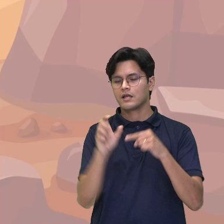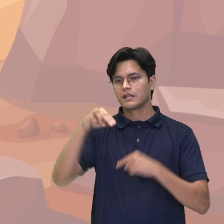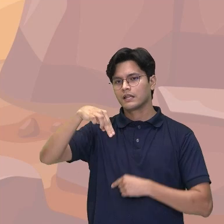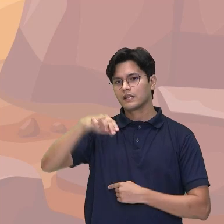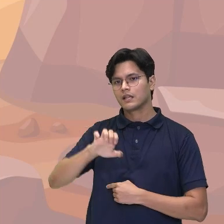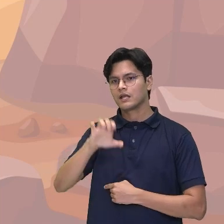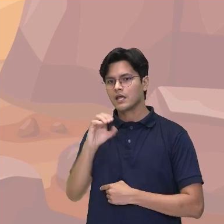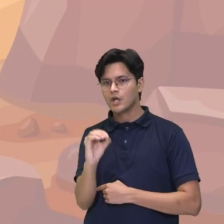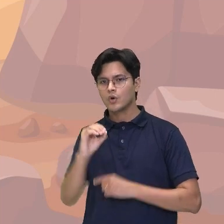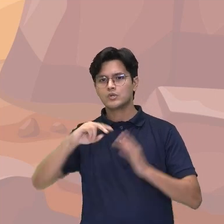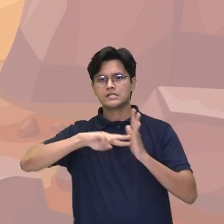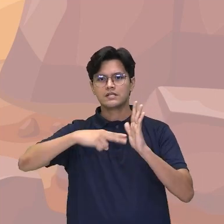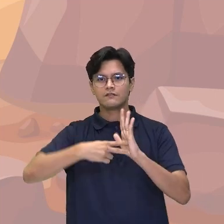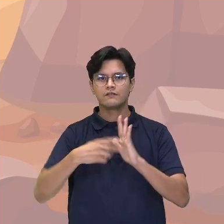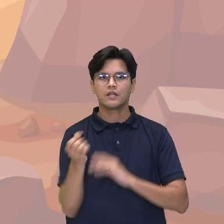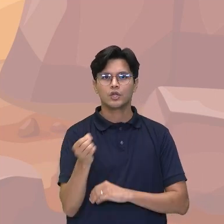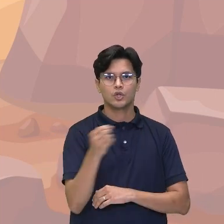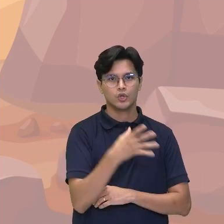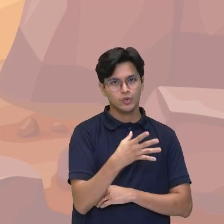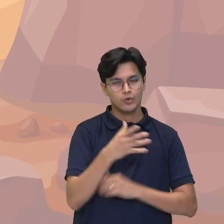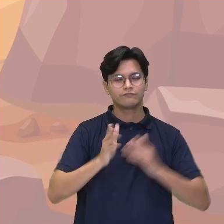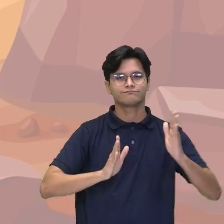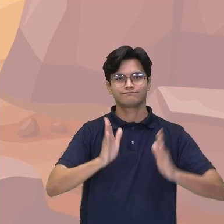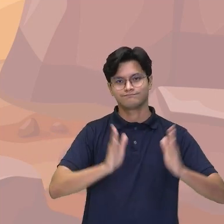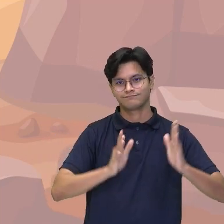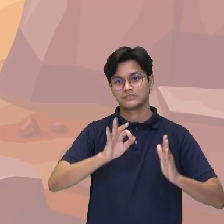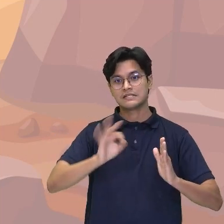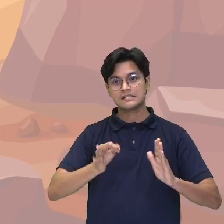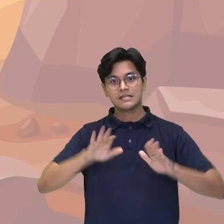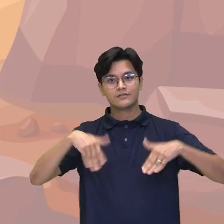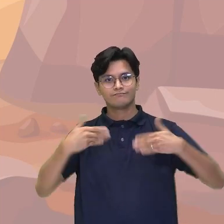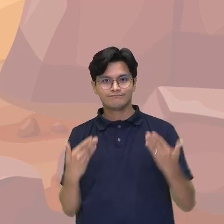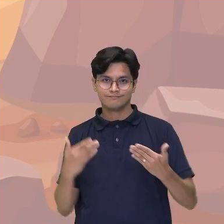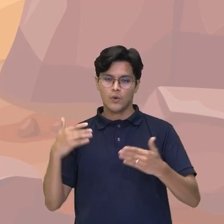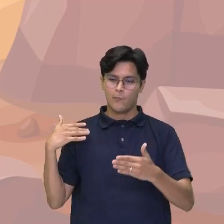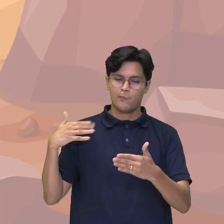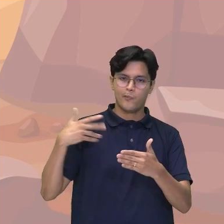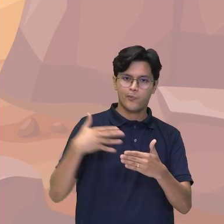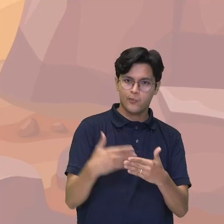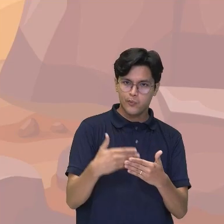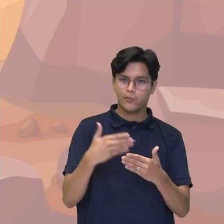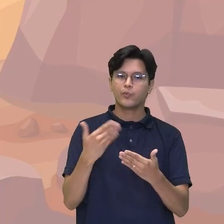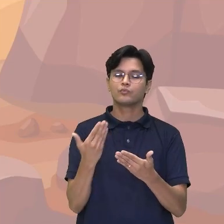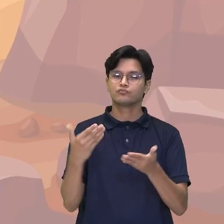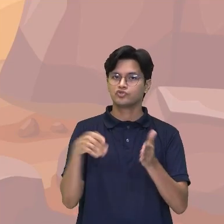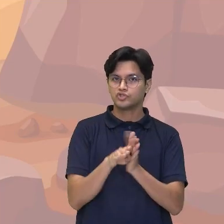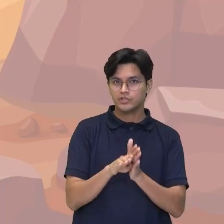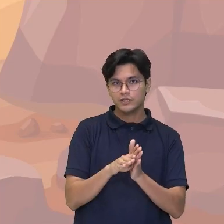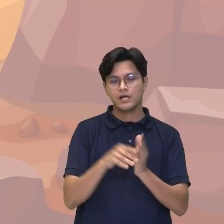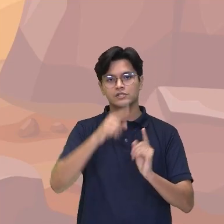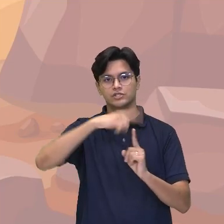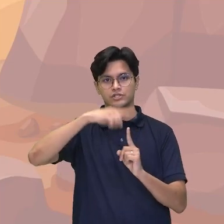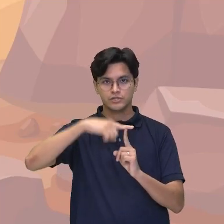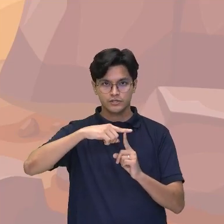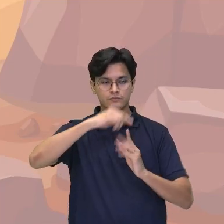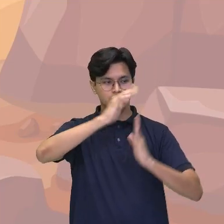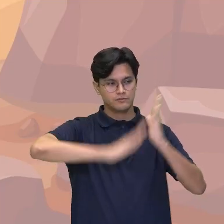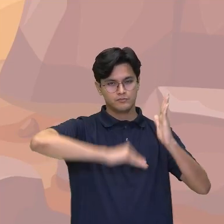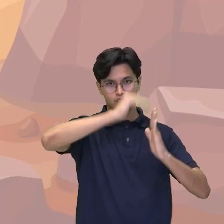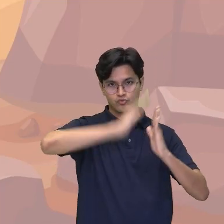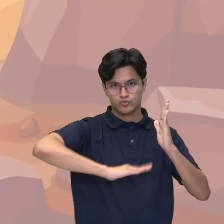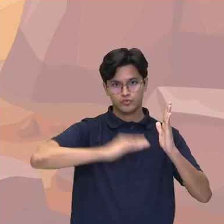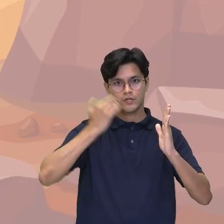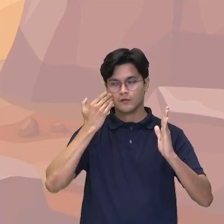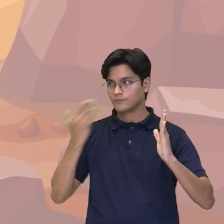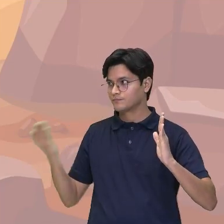que levou milhares de anos para ele chegar nesse estilo de pintura chamado de esquemático. Ele continuava